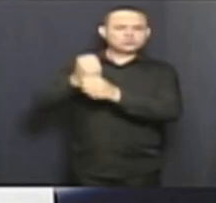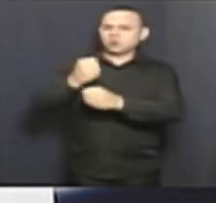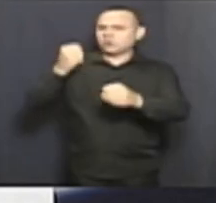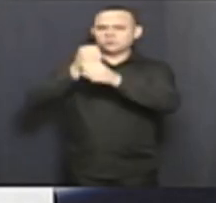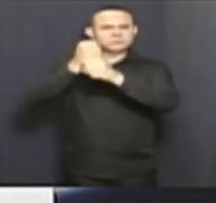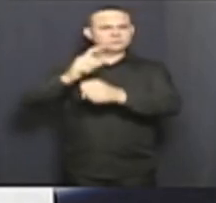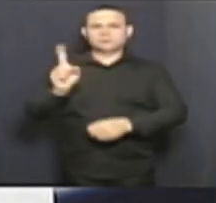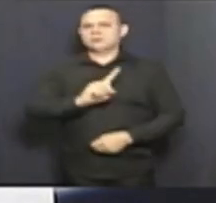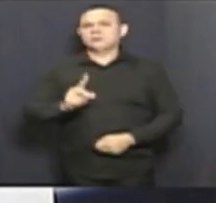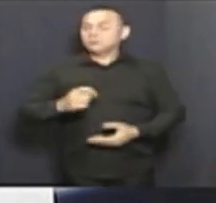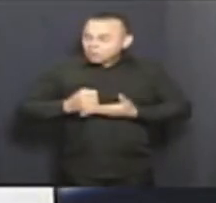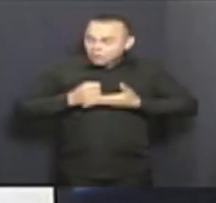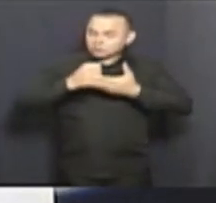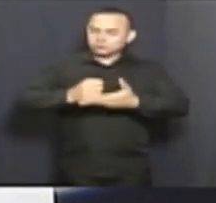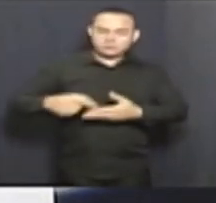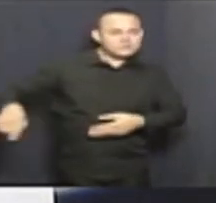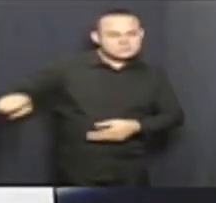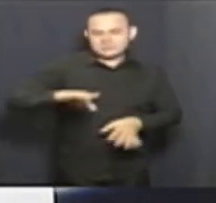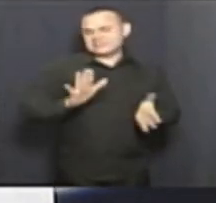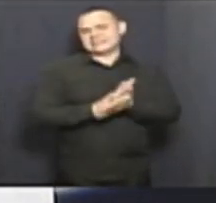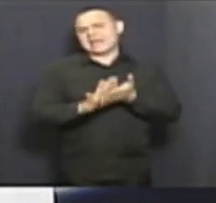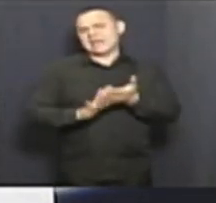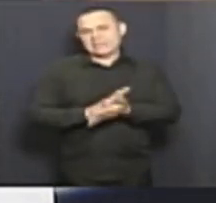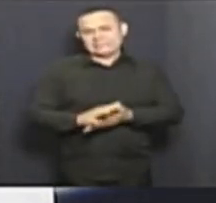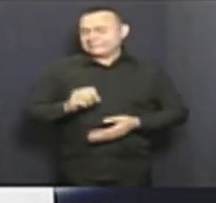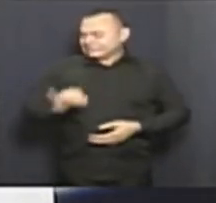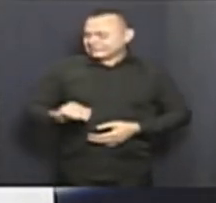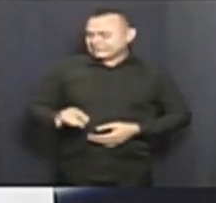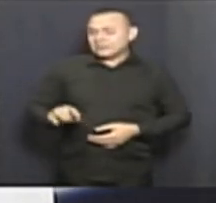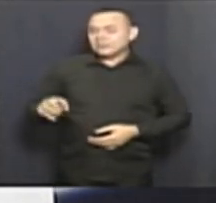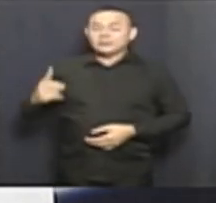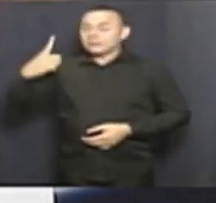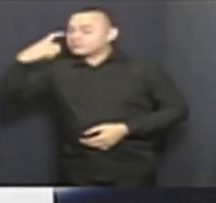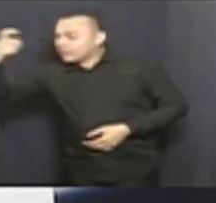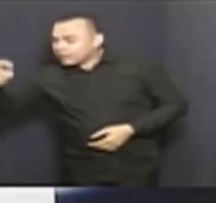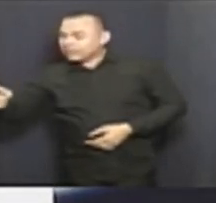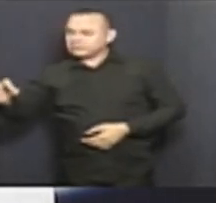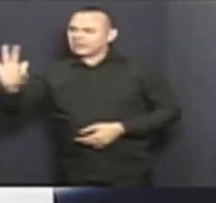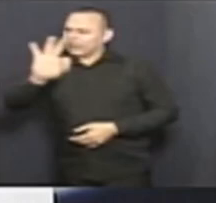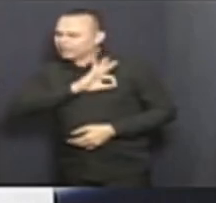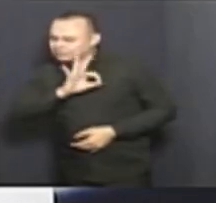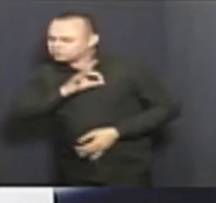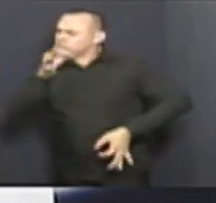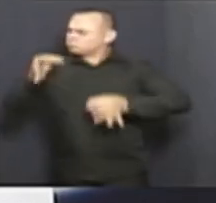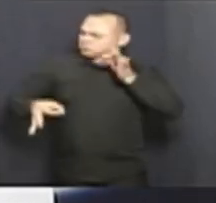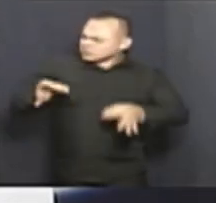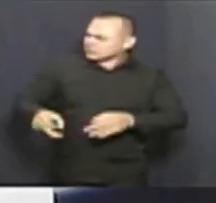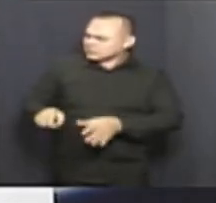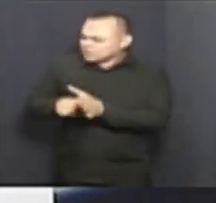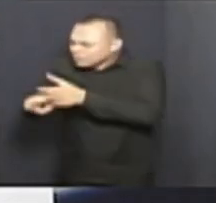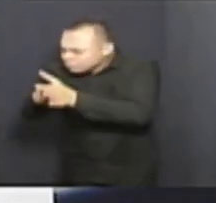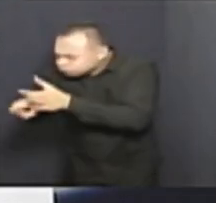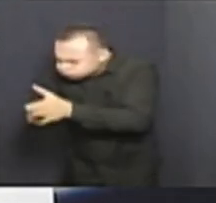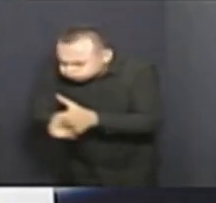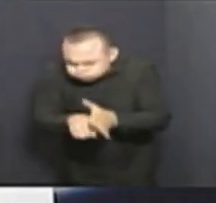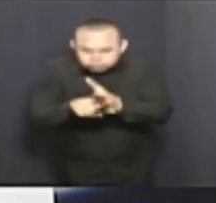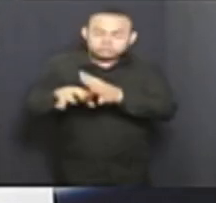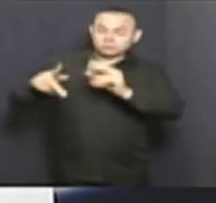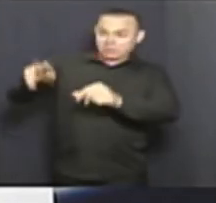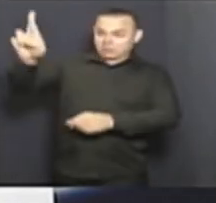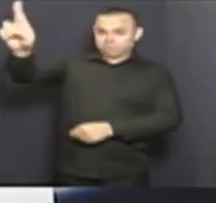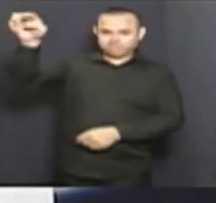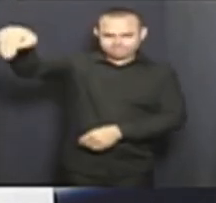ajuda você em nada isso interessa a eles a justiça apurar as irregularidades que cada um deles tenha cometido